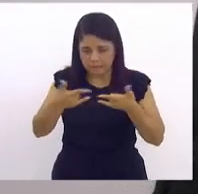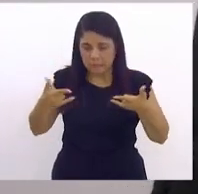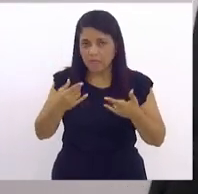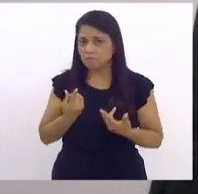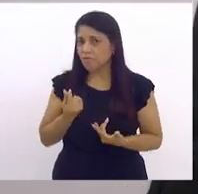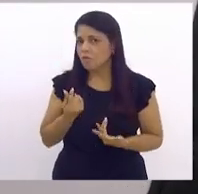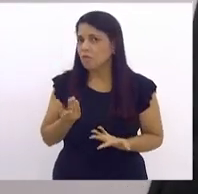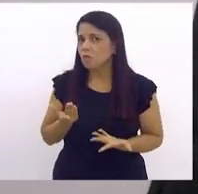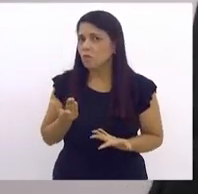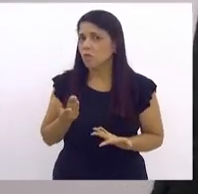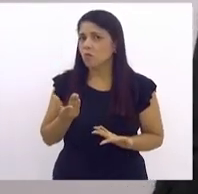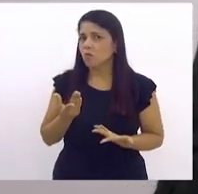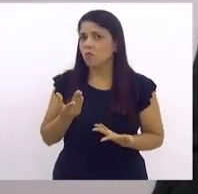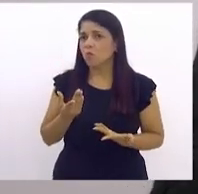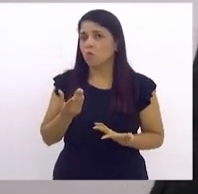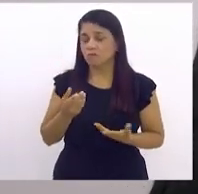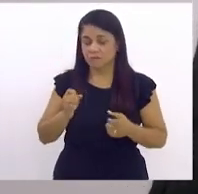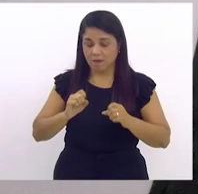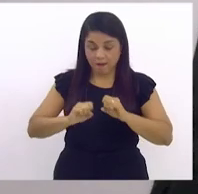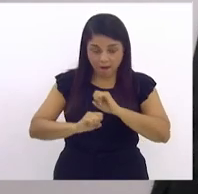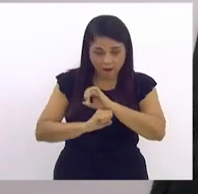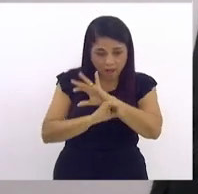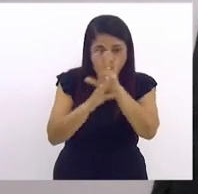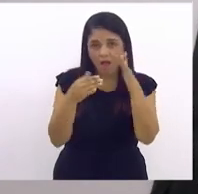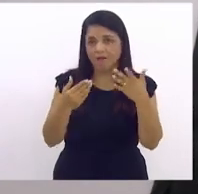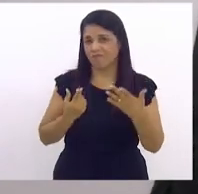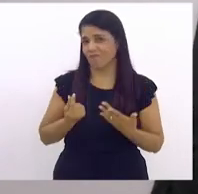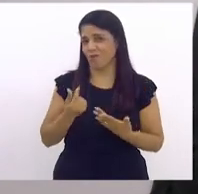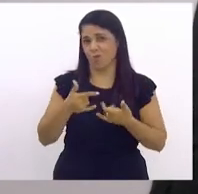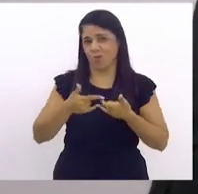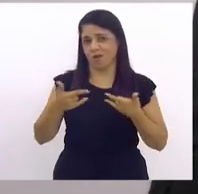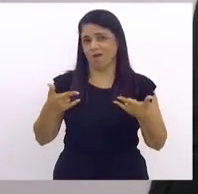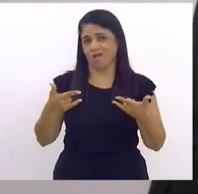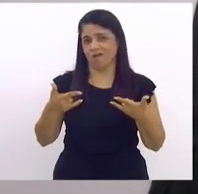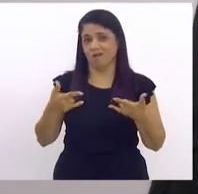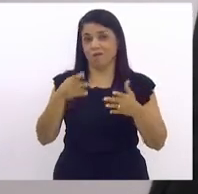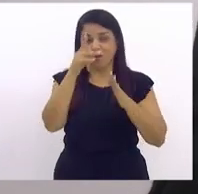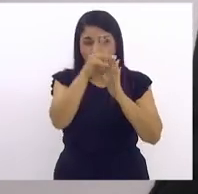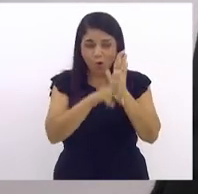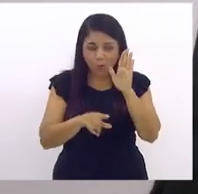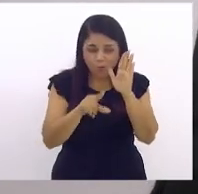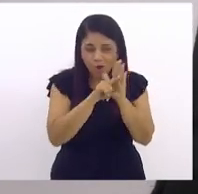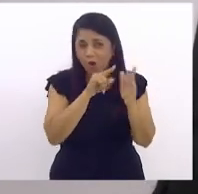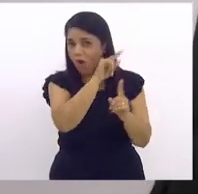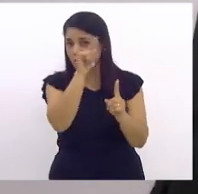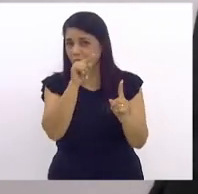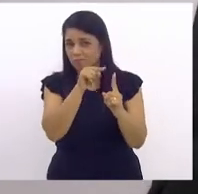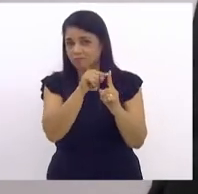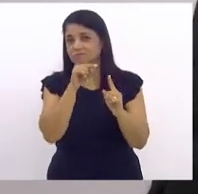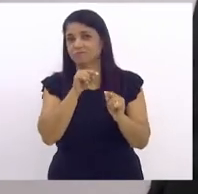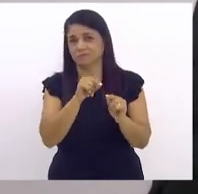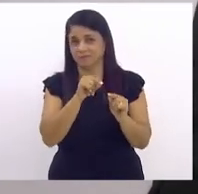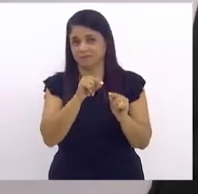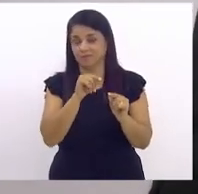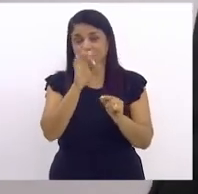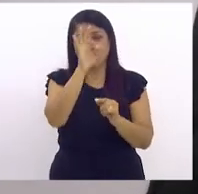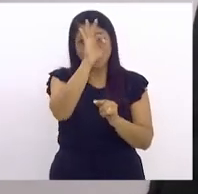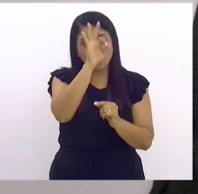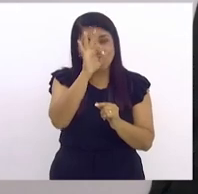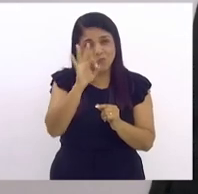ingressos que isso fica ainda mais claro. Então, o nosso projeto ele tinha como objetivo fazer com que um